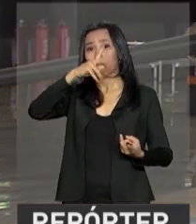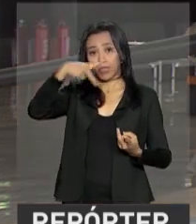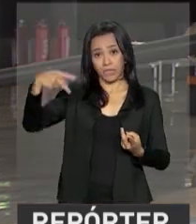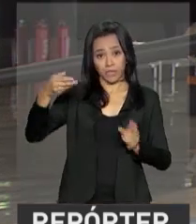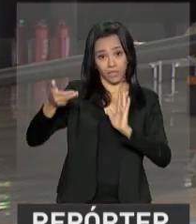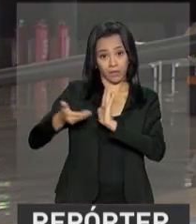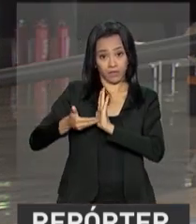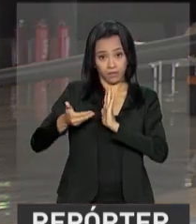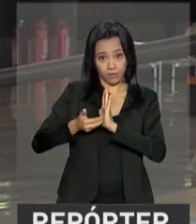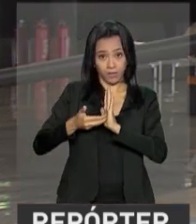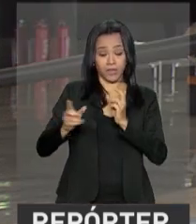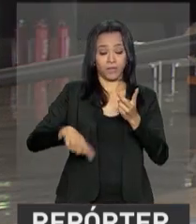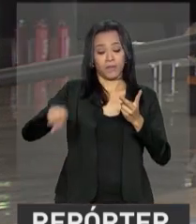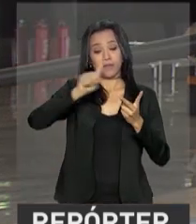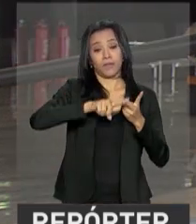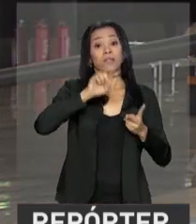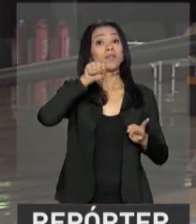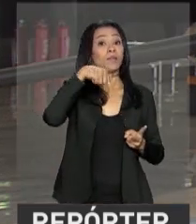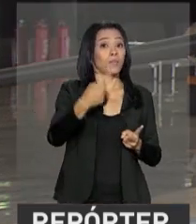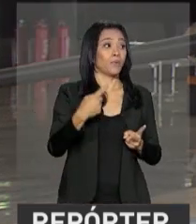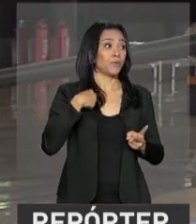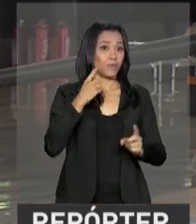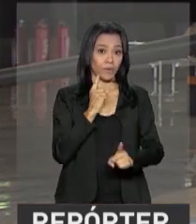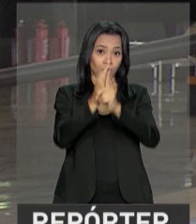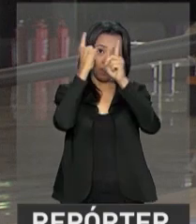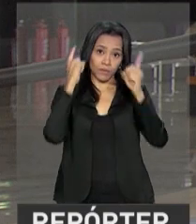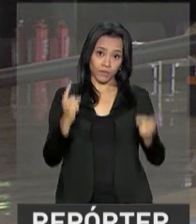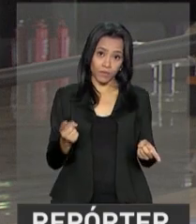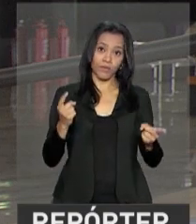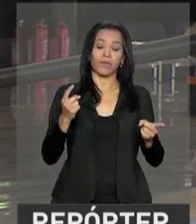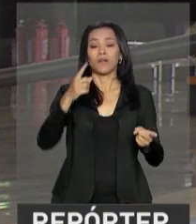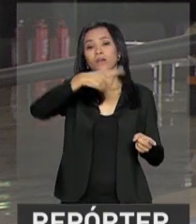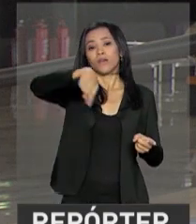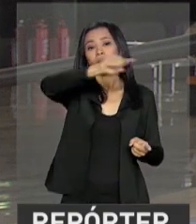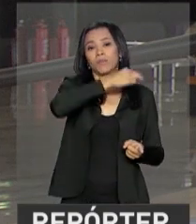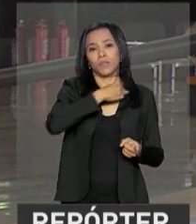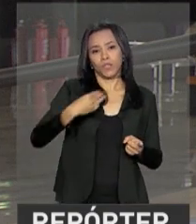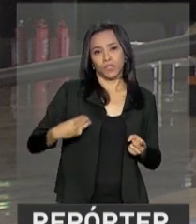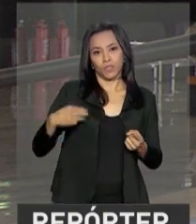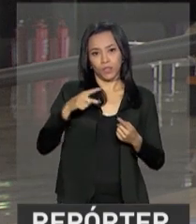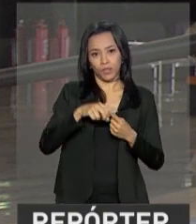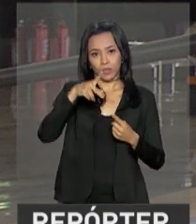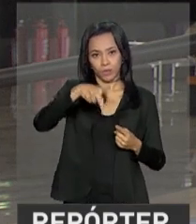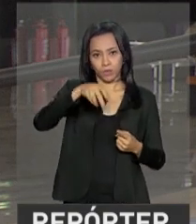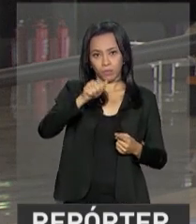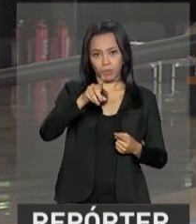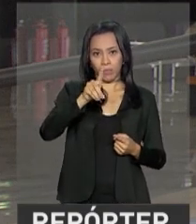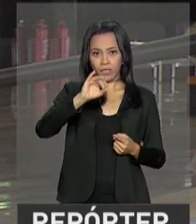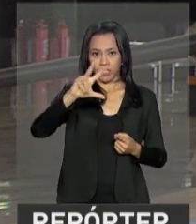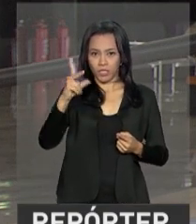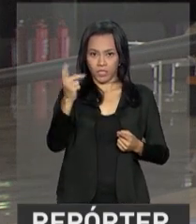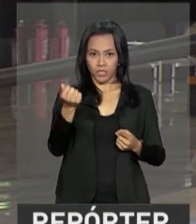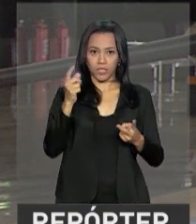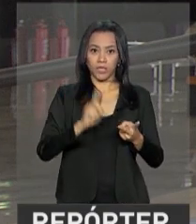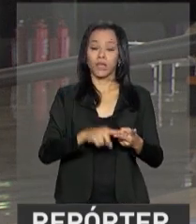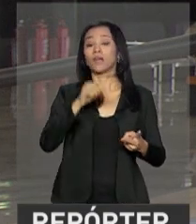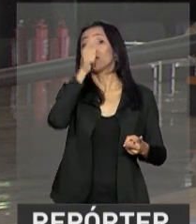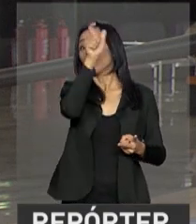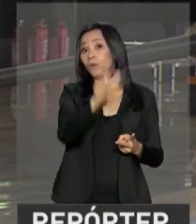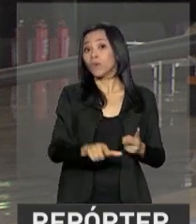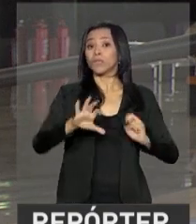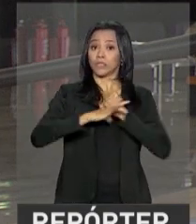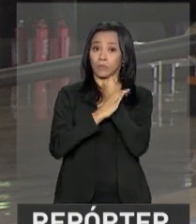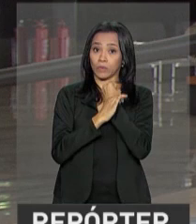Rodrigo Maia. Em seguida, o encontro foi com os ministros Eliseu Padilha, da Casa Civil, Raul Jungmann, da